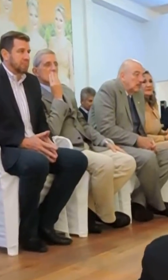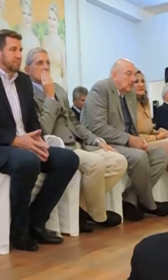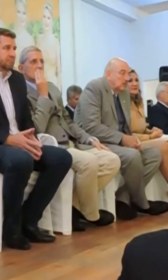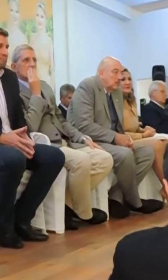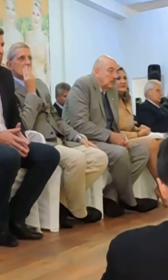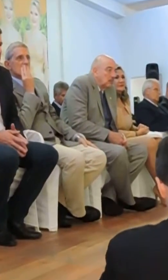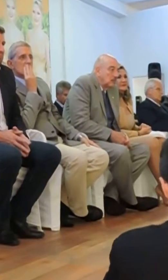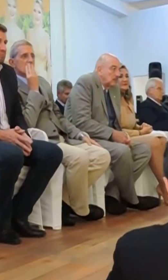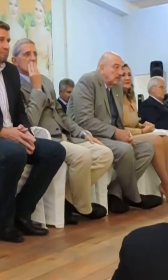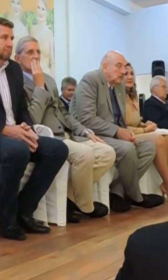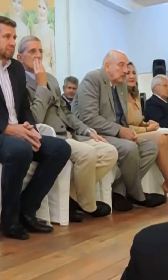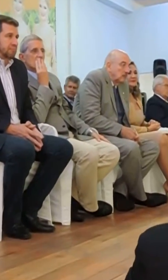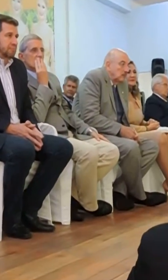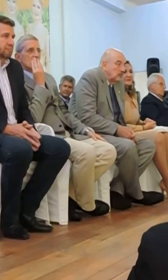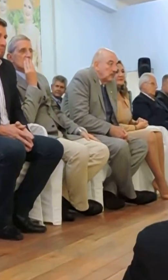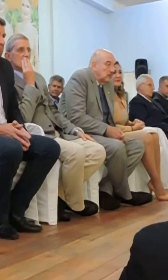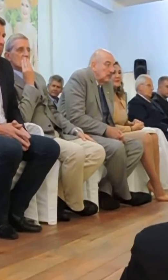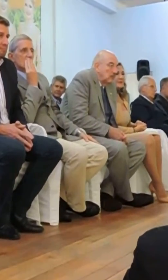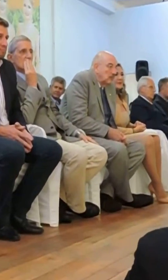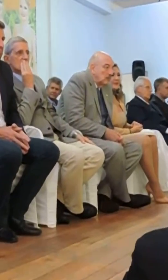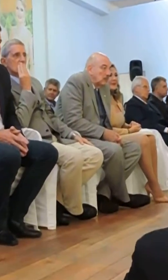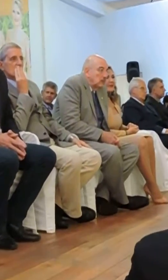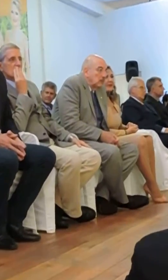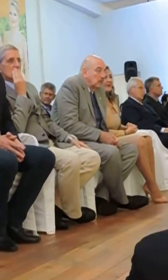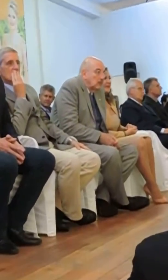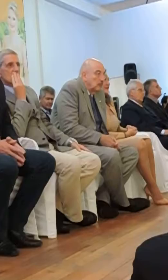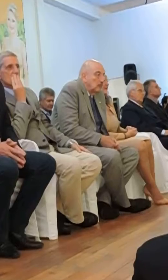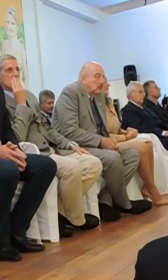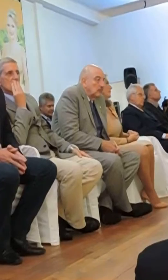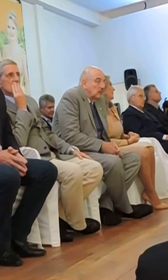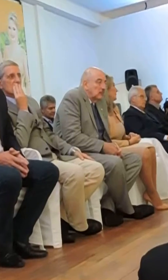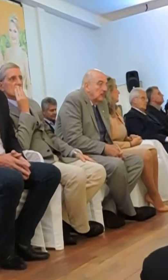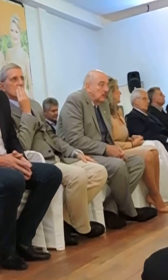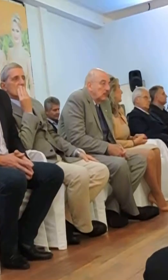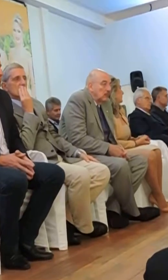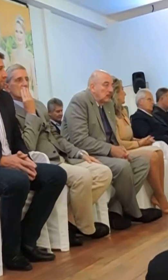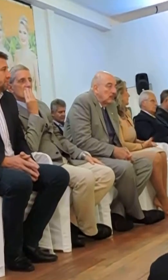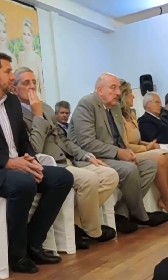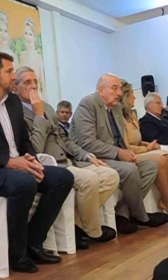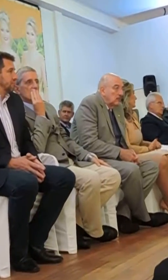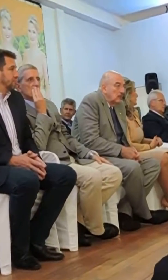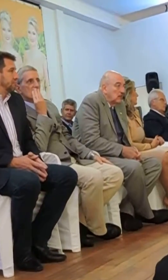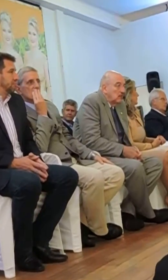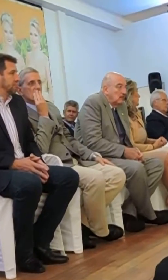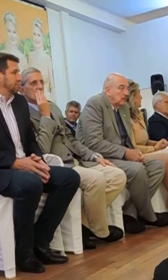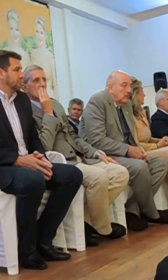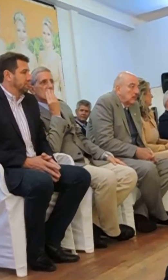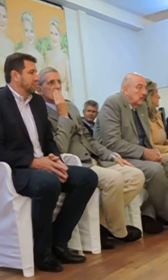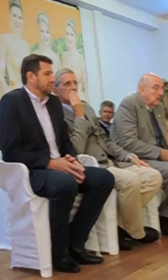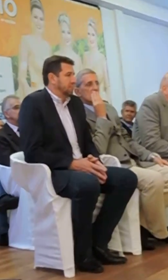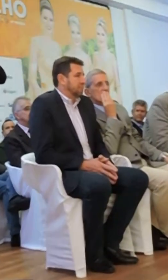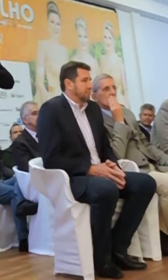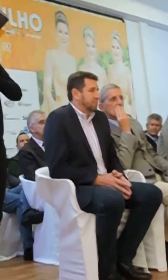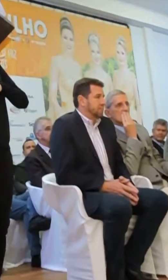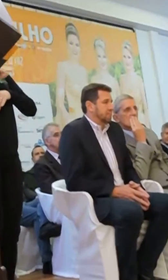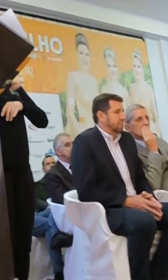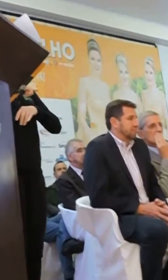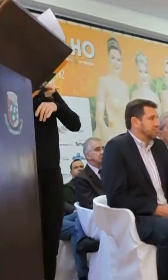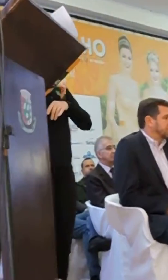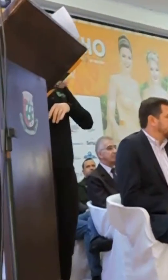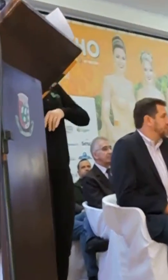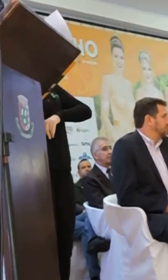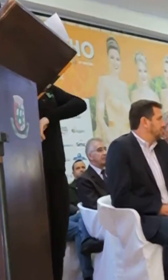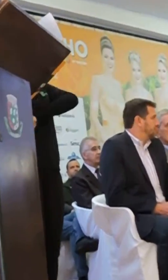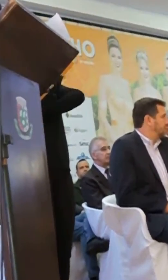recebe voos particulares e em seguida receberá os voos da Azul, mais precisamente um voo inaugural no